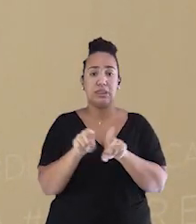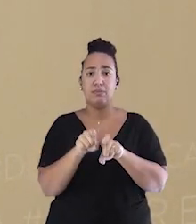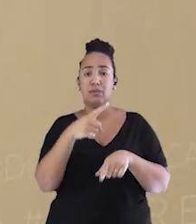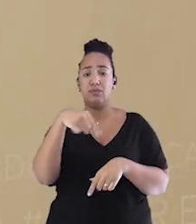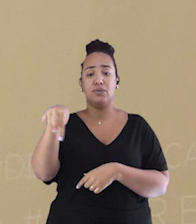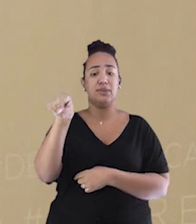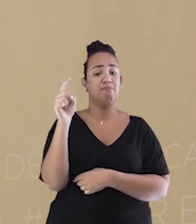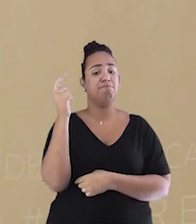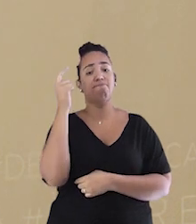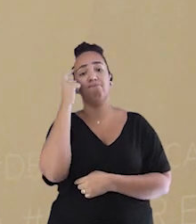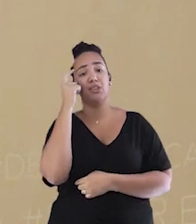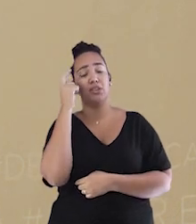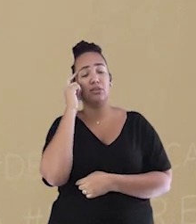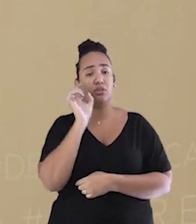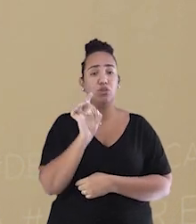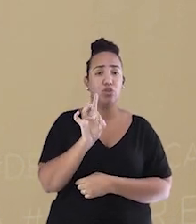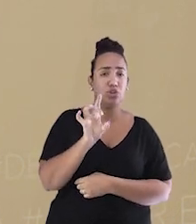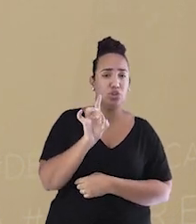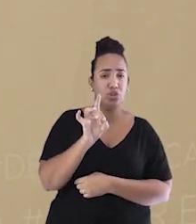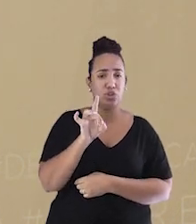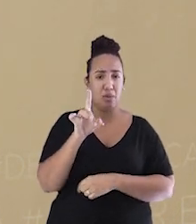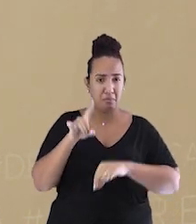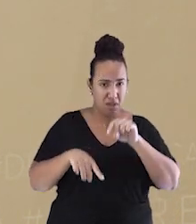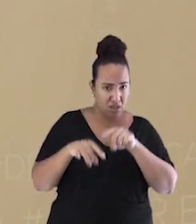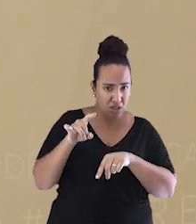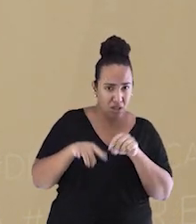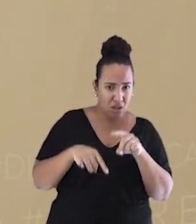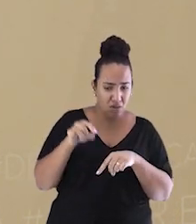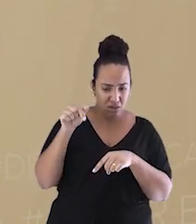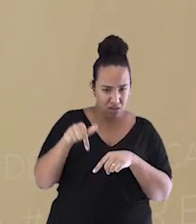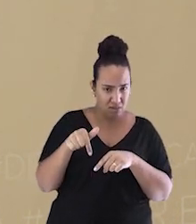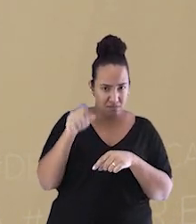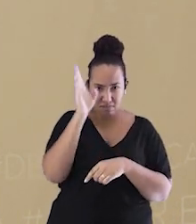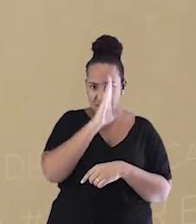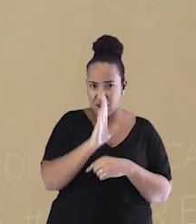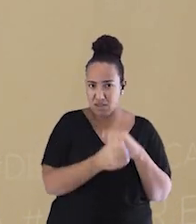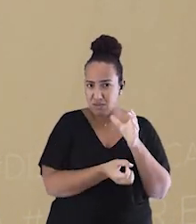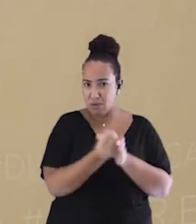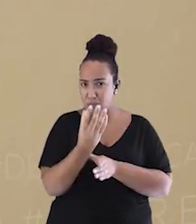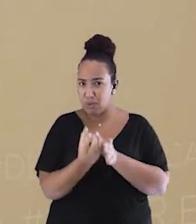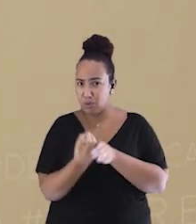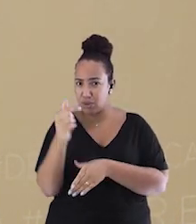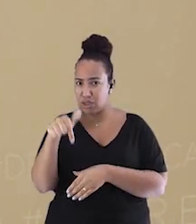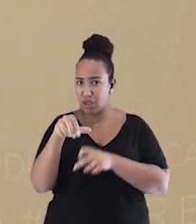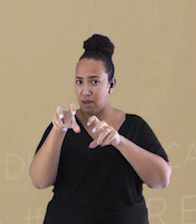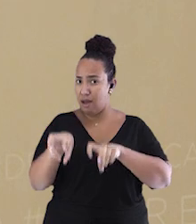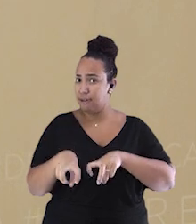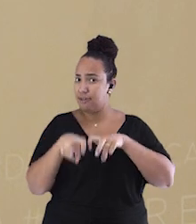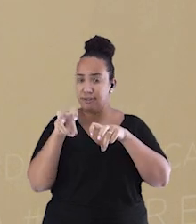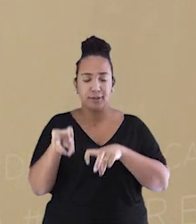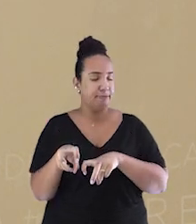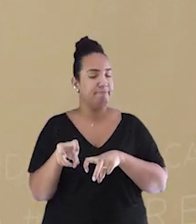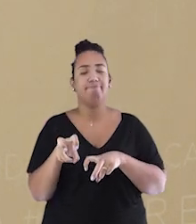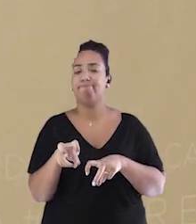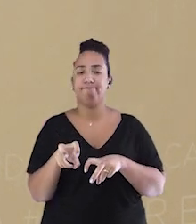países, e também deve estar se perguntando se são somente esses produtos que o Brasil cultiva na